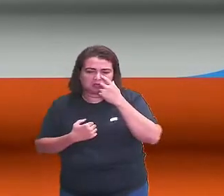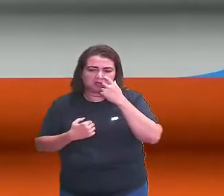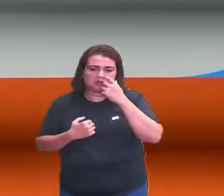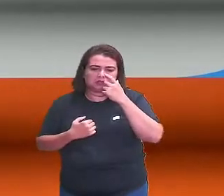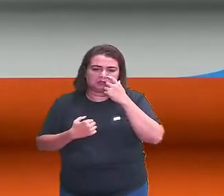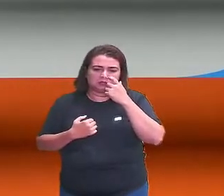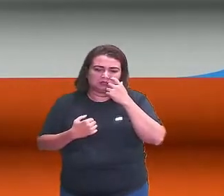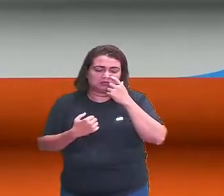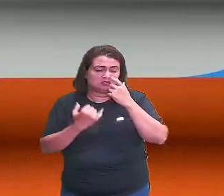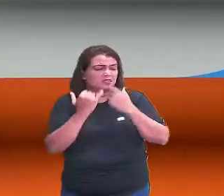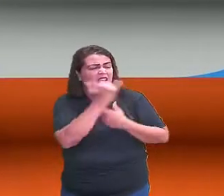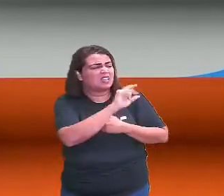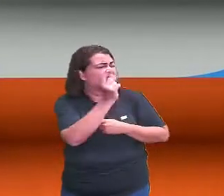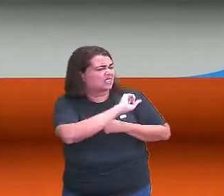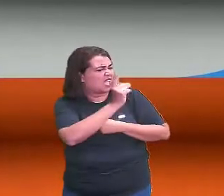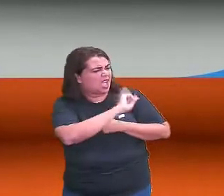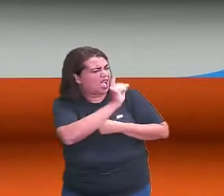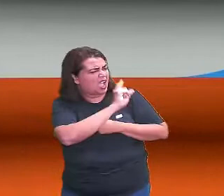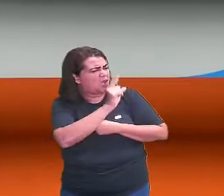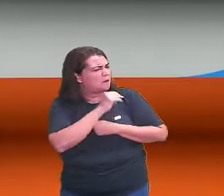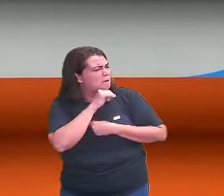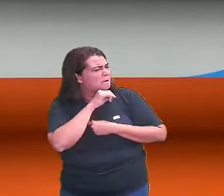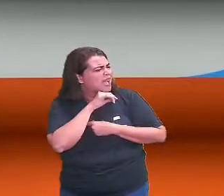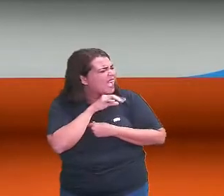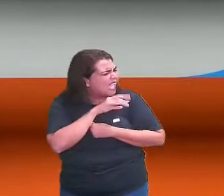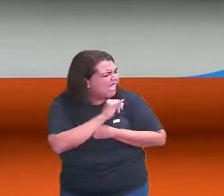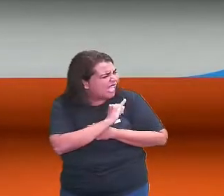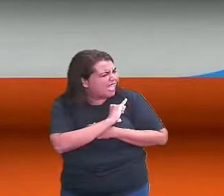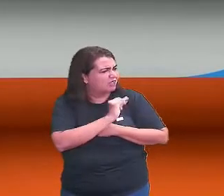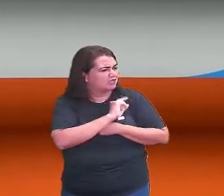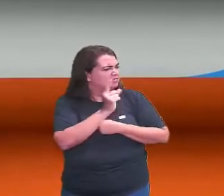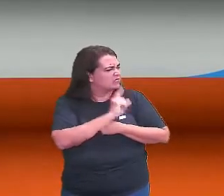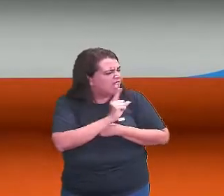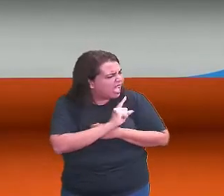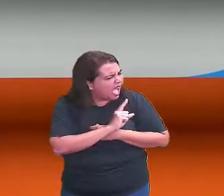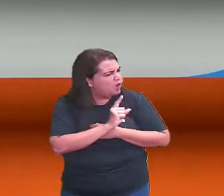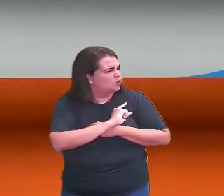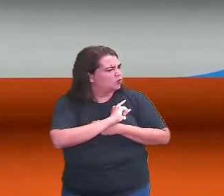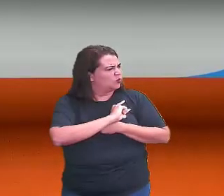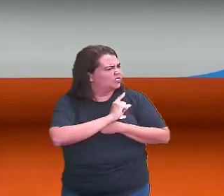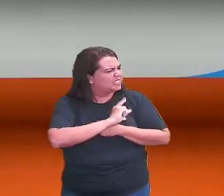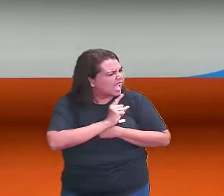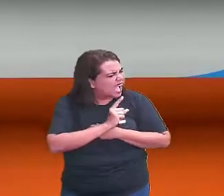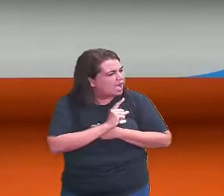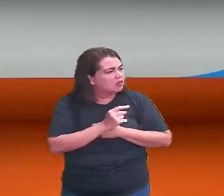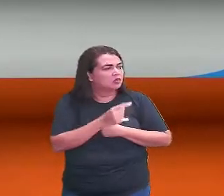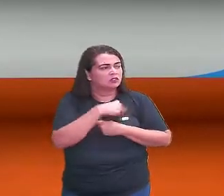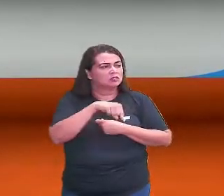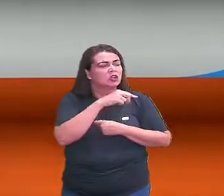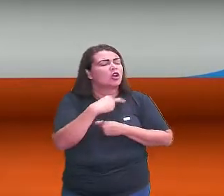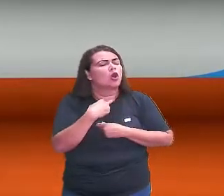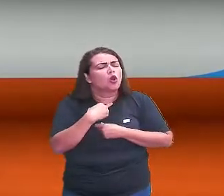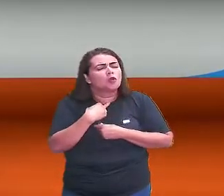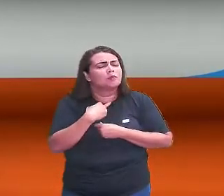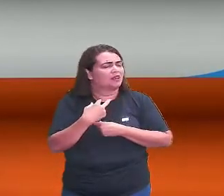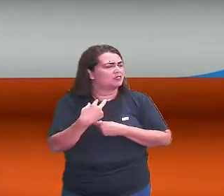ovelhinhas disseram assim, ó: não, mé, não, mé, estamos muito ocupadas,